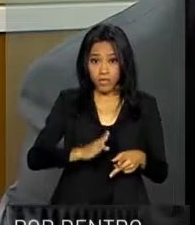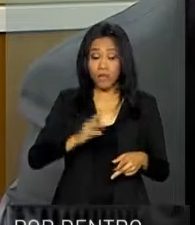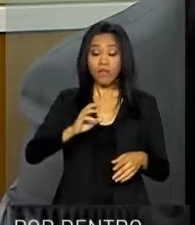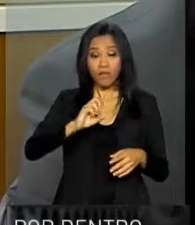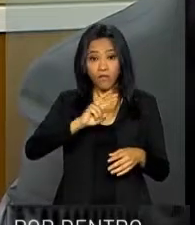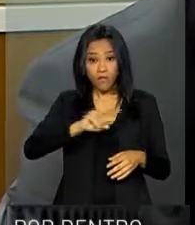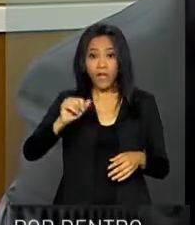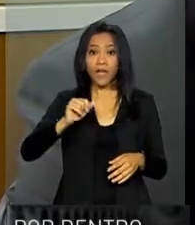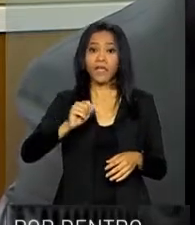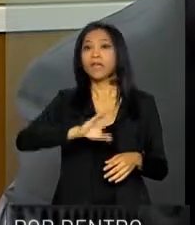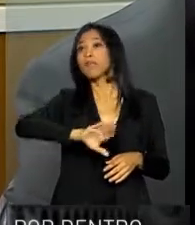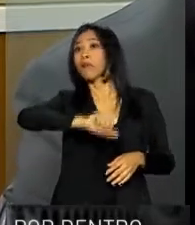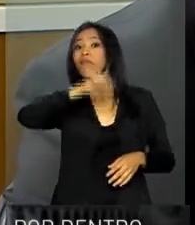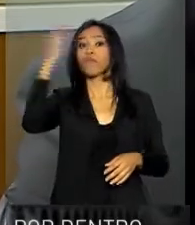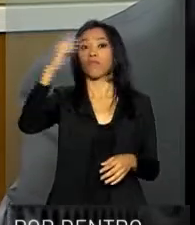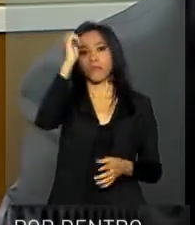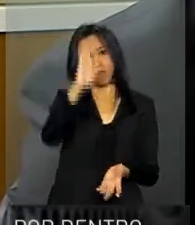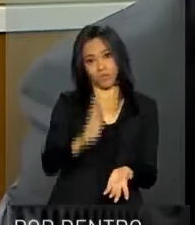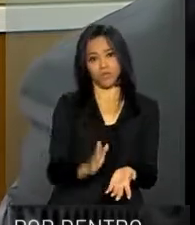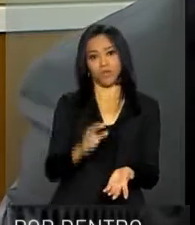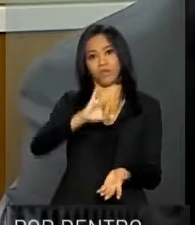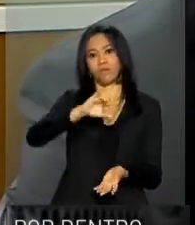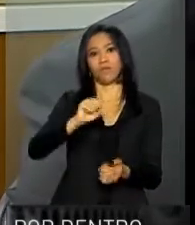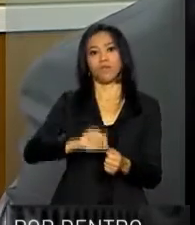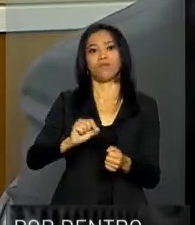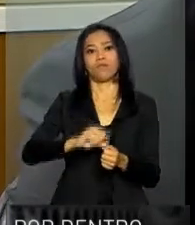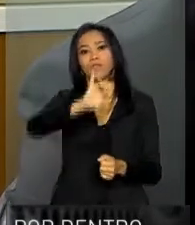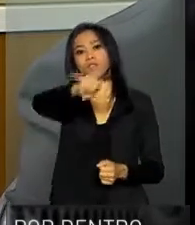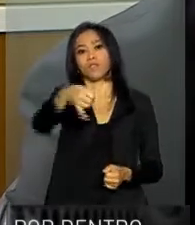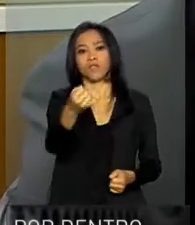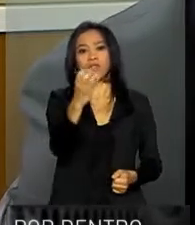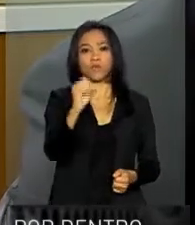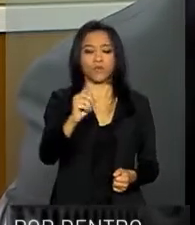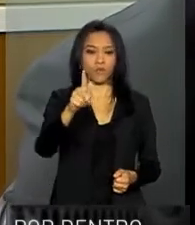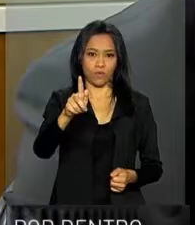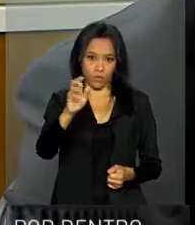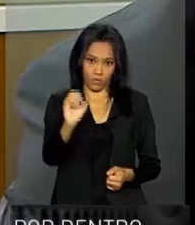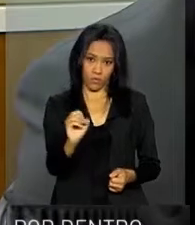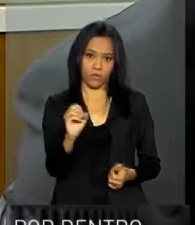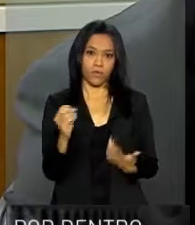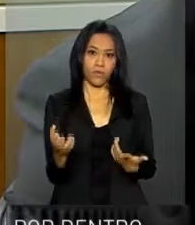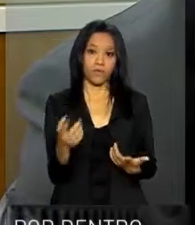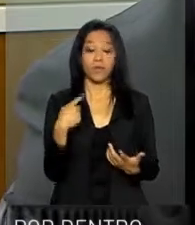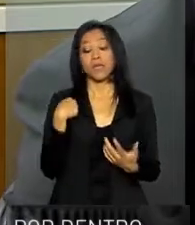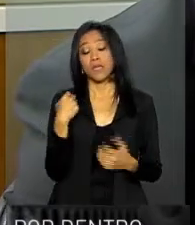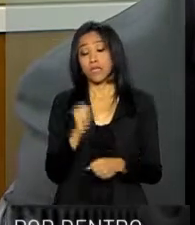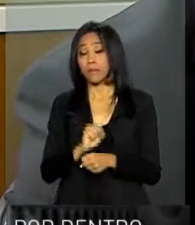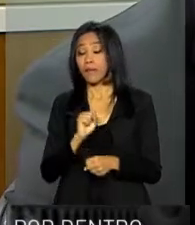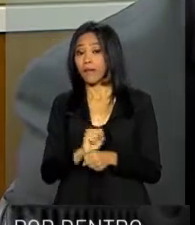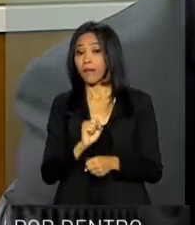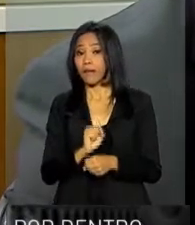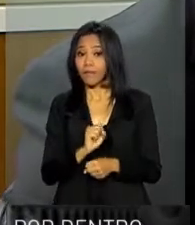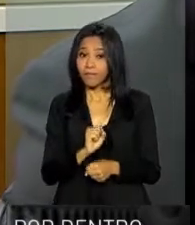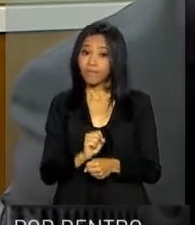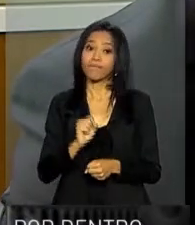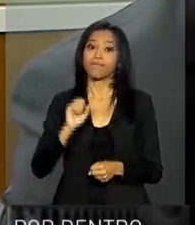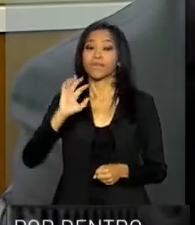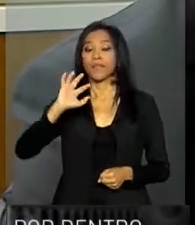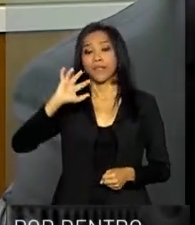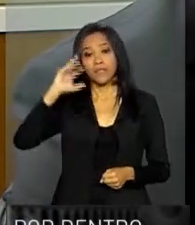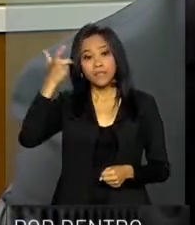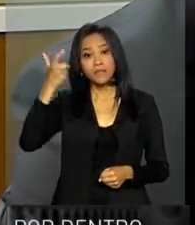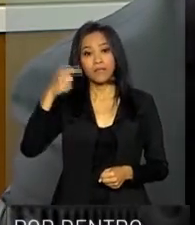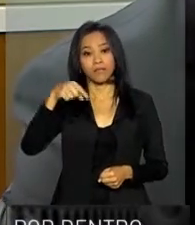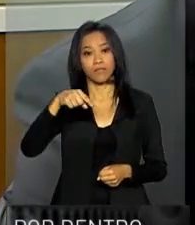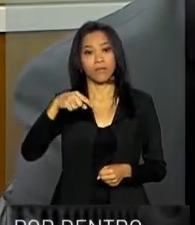opinião pessoal não é a opinião do governo o governo dá com uma postura de de aguardar a decisão da sociedade através do congresso nacional mas